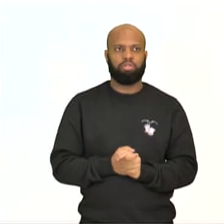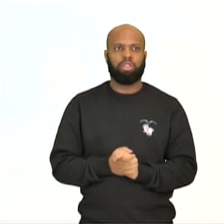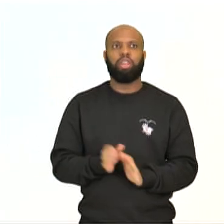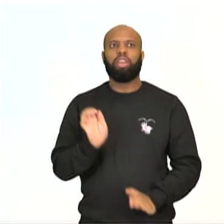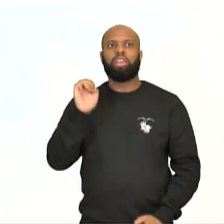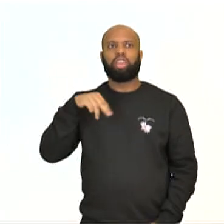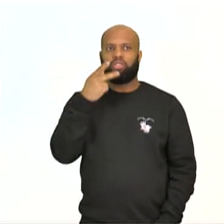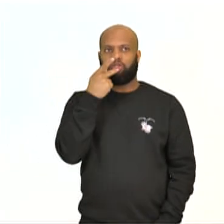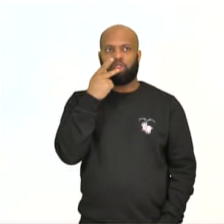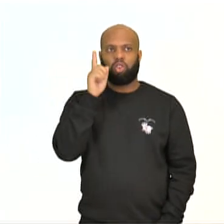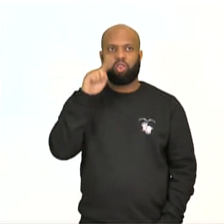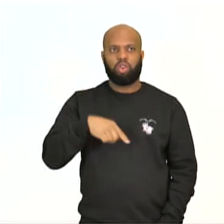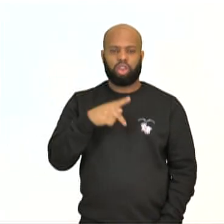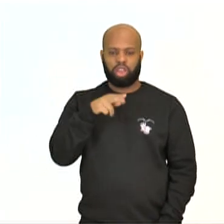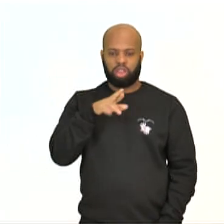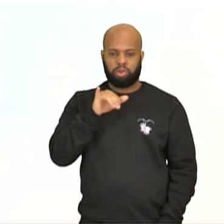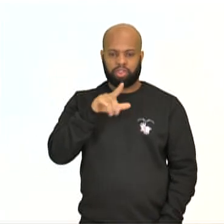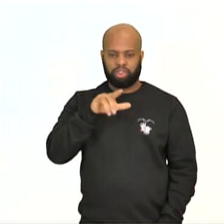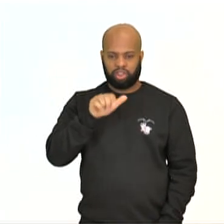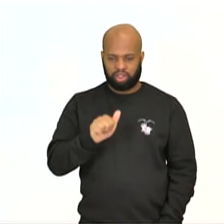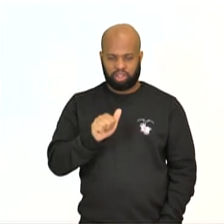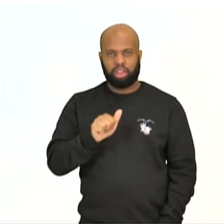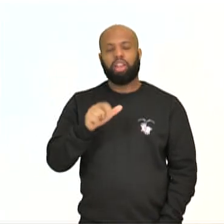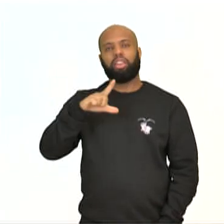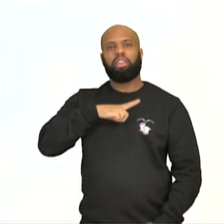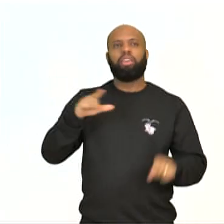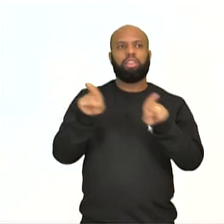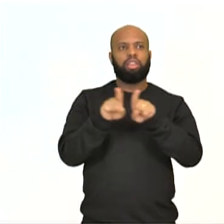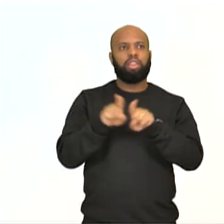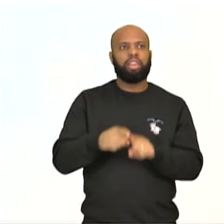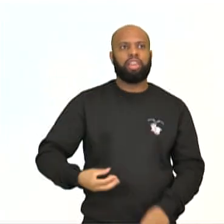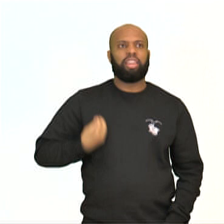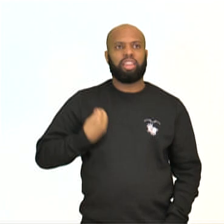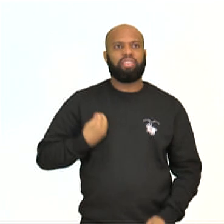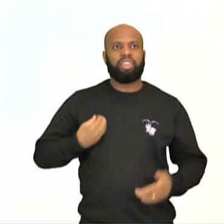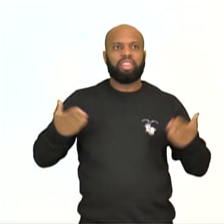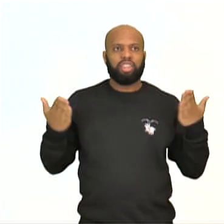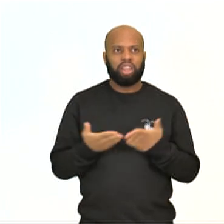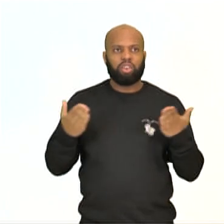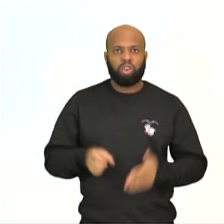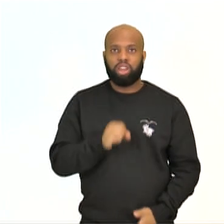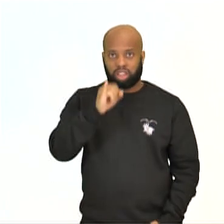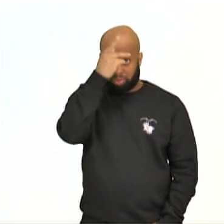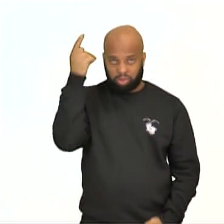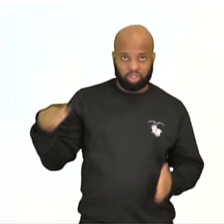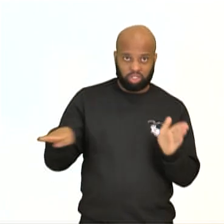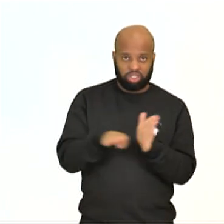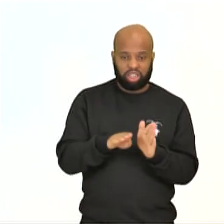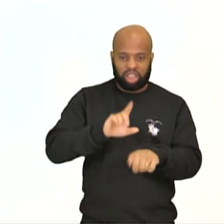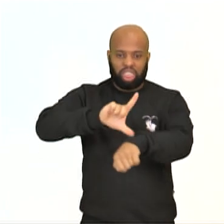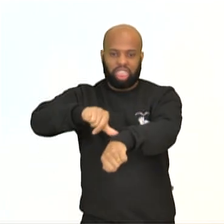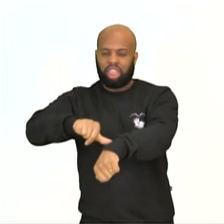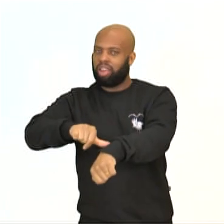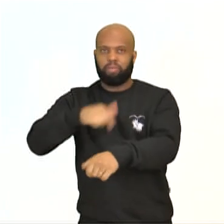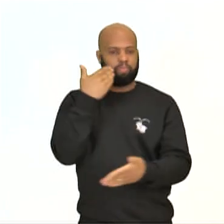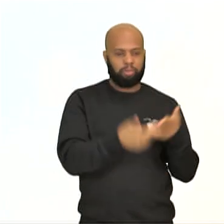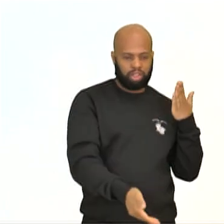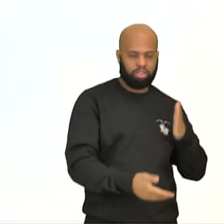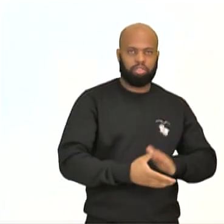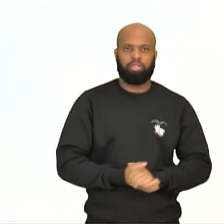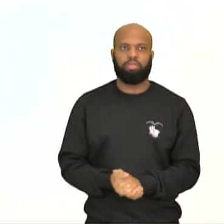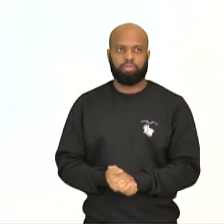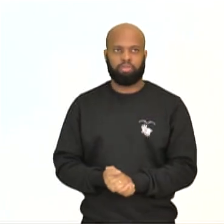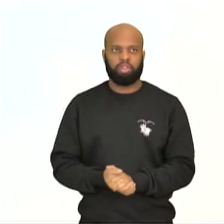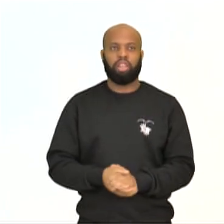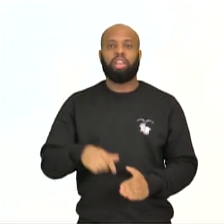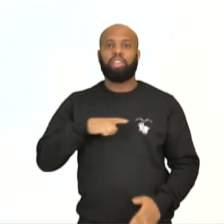Quem disse foi a Priscila Prato. Também nós temos, a vida é o agora. Se alguém chegar atrasado, vai ficar de fora.